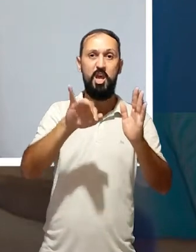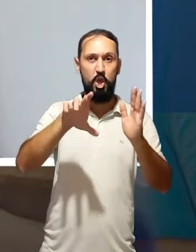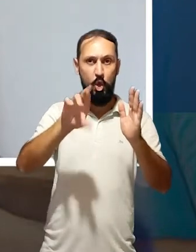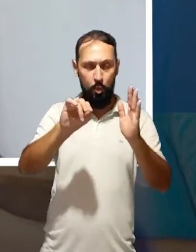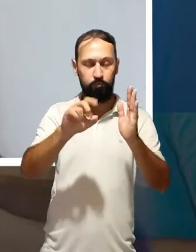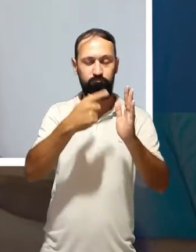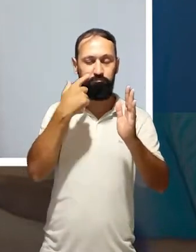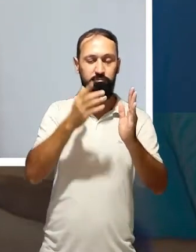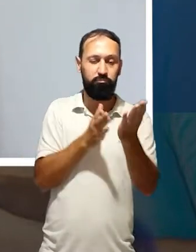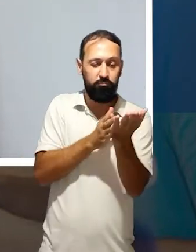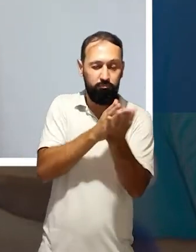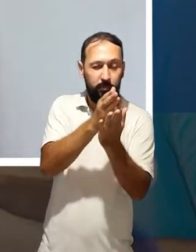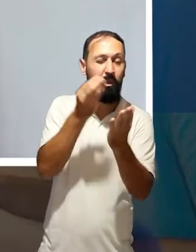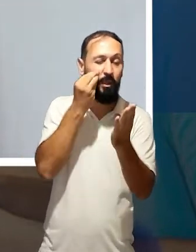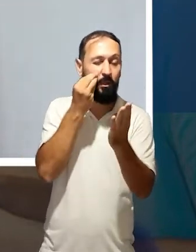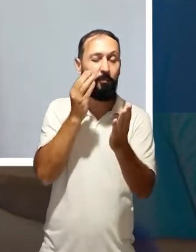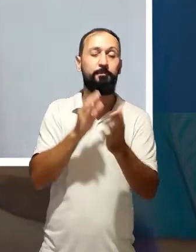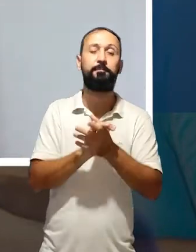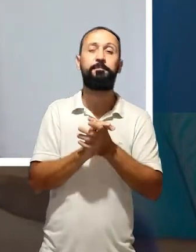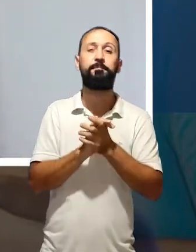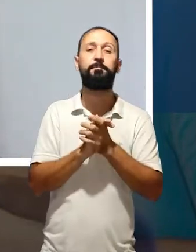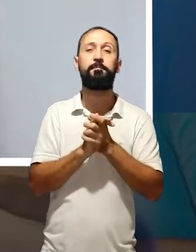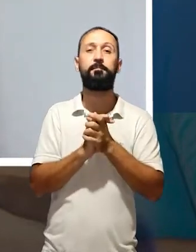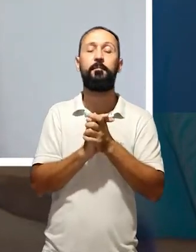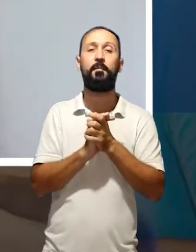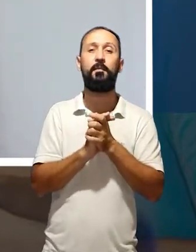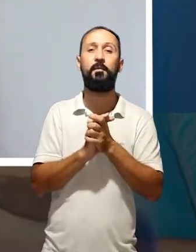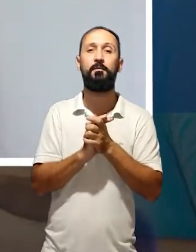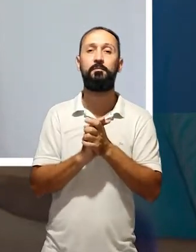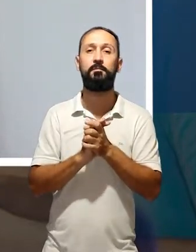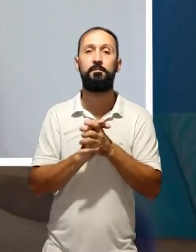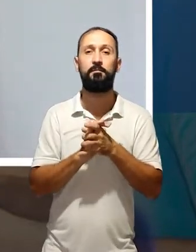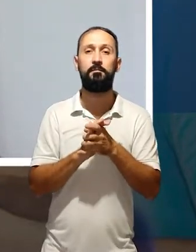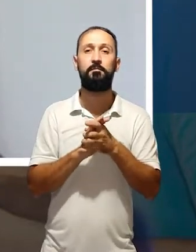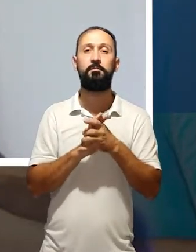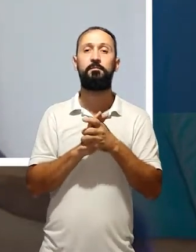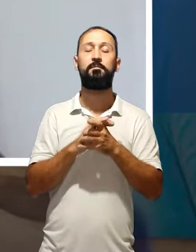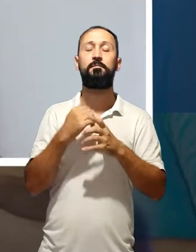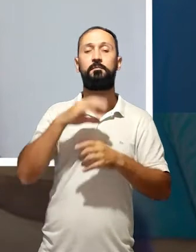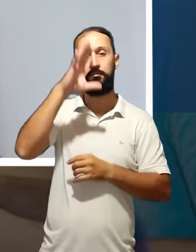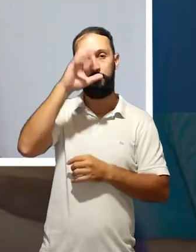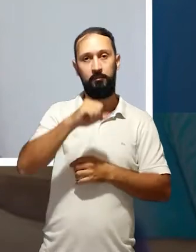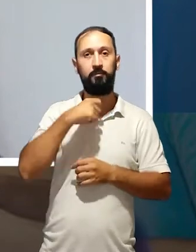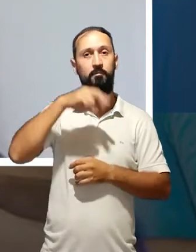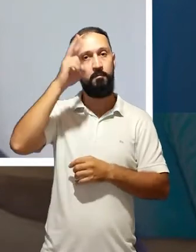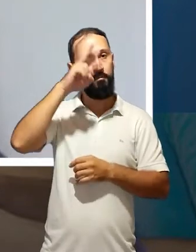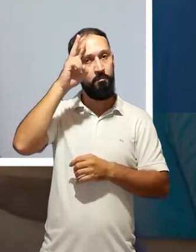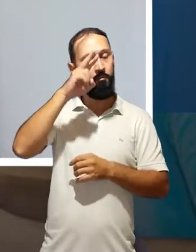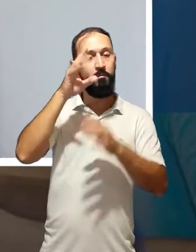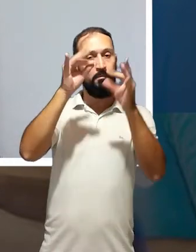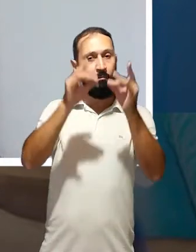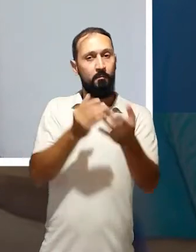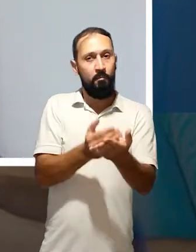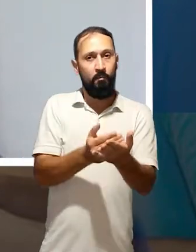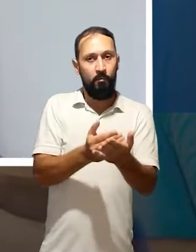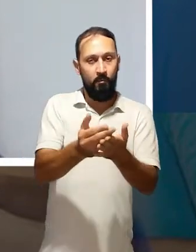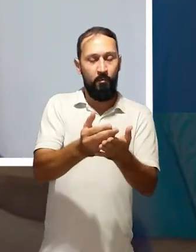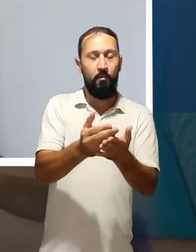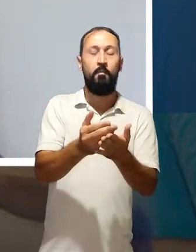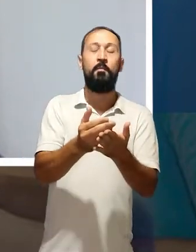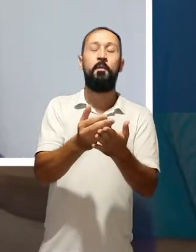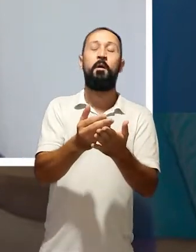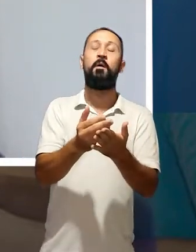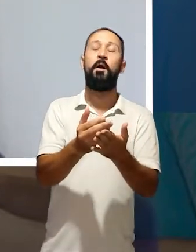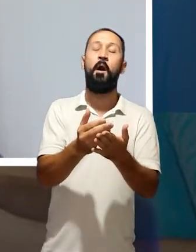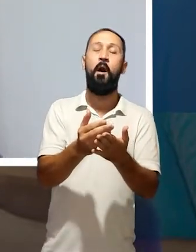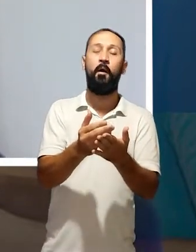para não sair totalmente do que eu pretendo. Quando eu defino uma história, eu